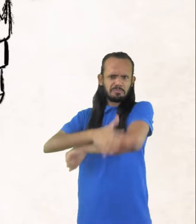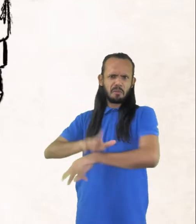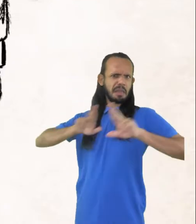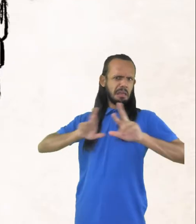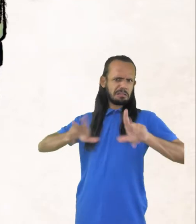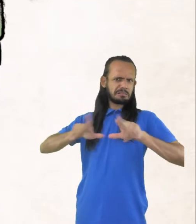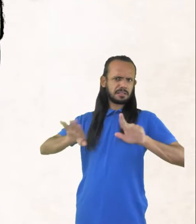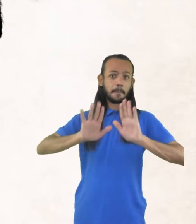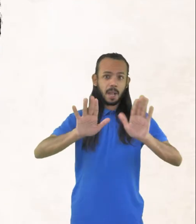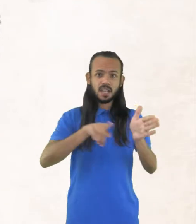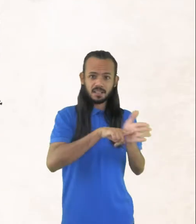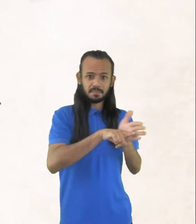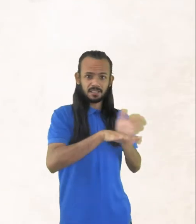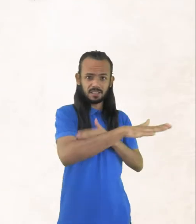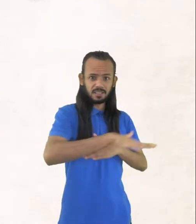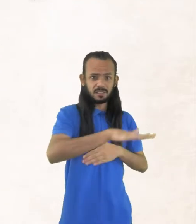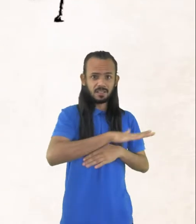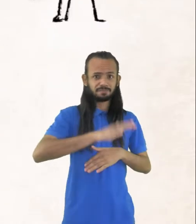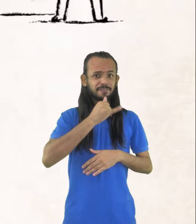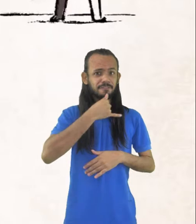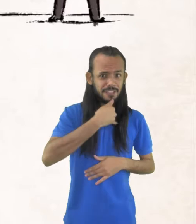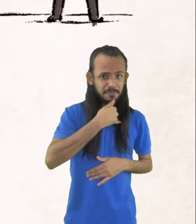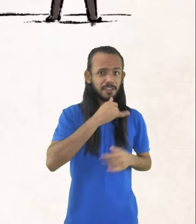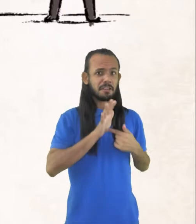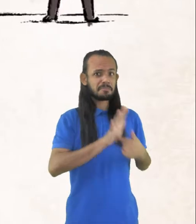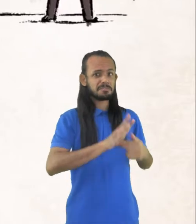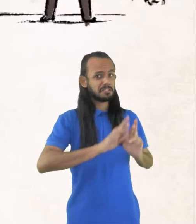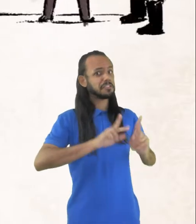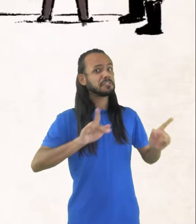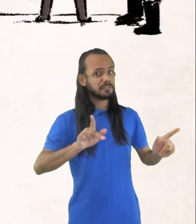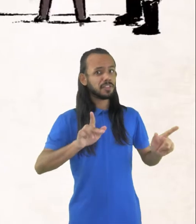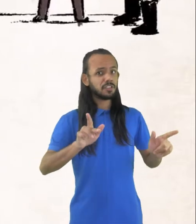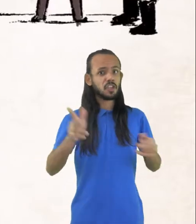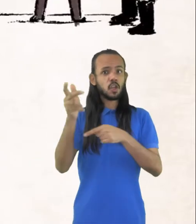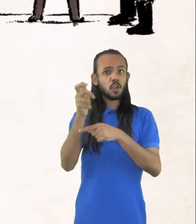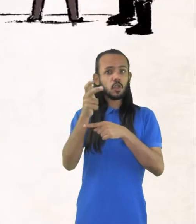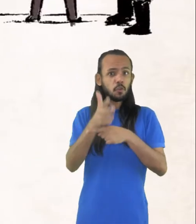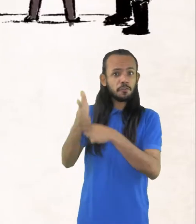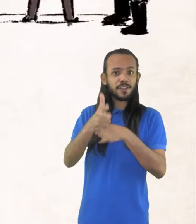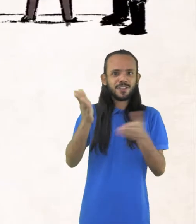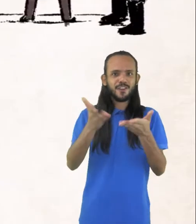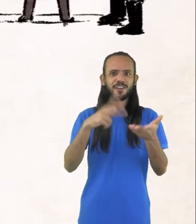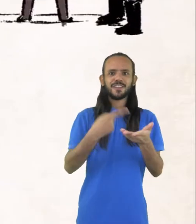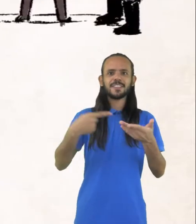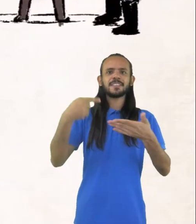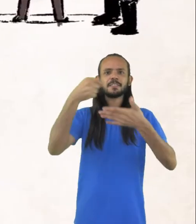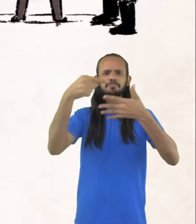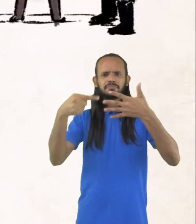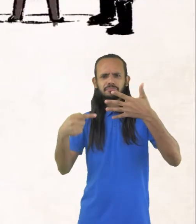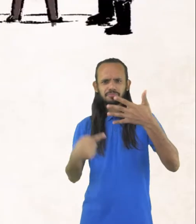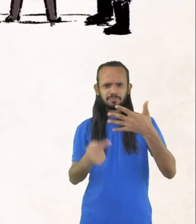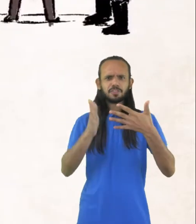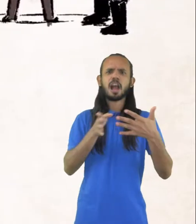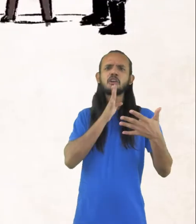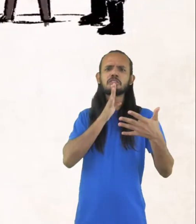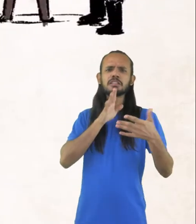dados evidenciam uma realidade muito mais desagradável. No vídeo de hoje, falaremos sobre alguns fatos conhecidos a respeito do